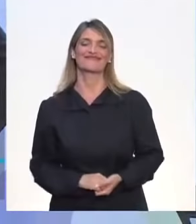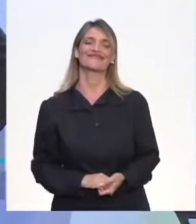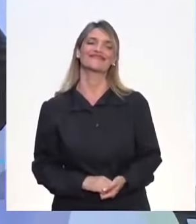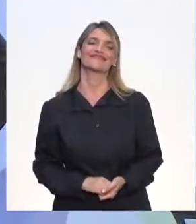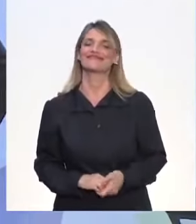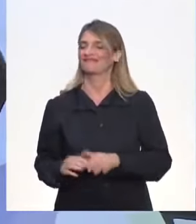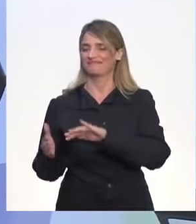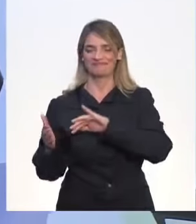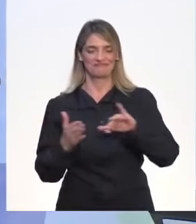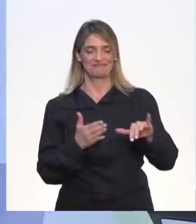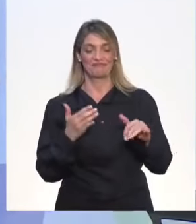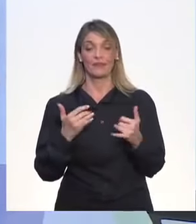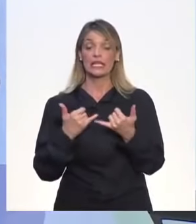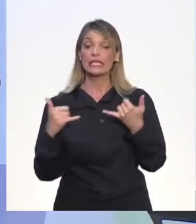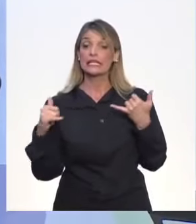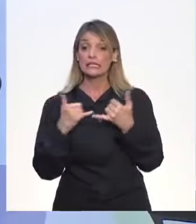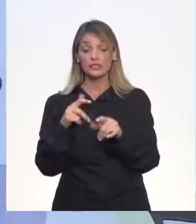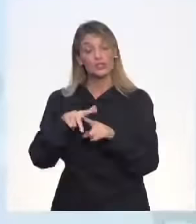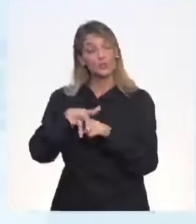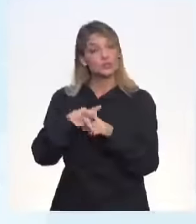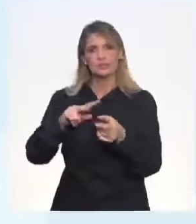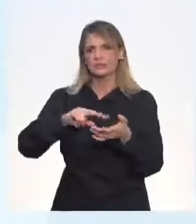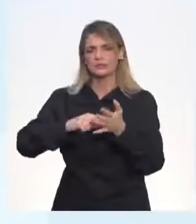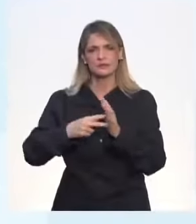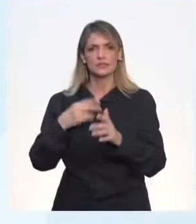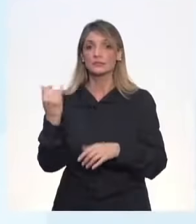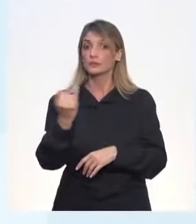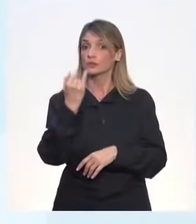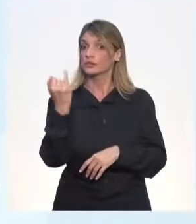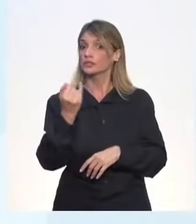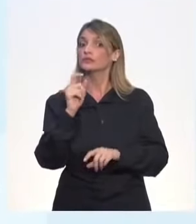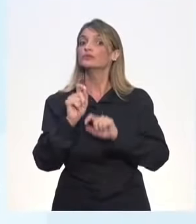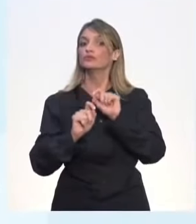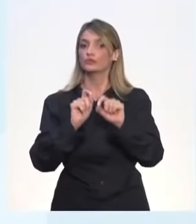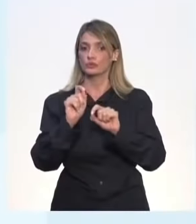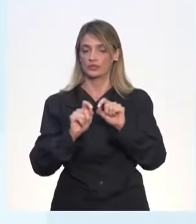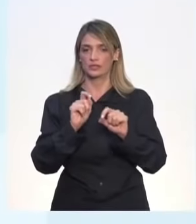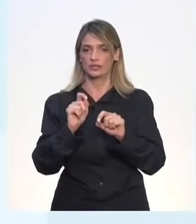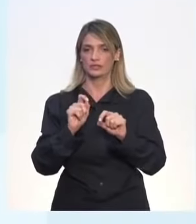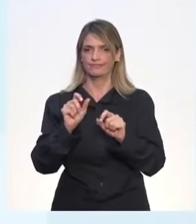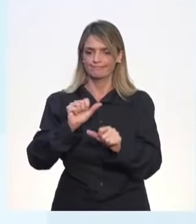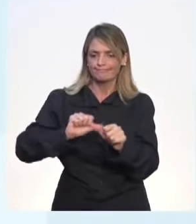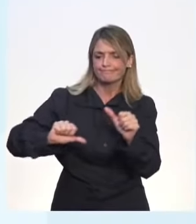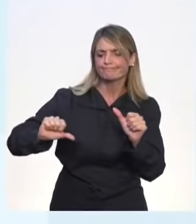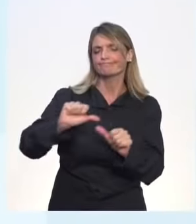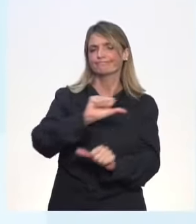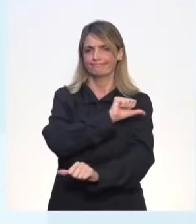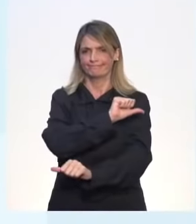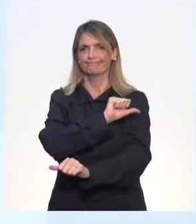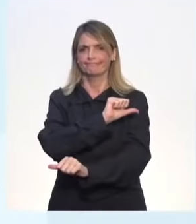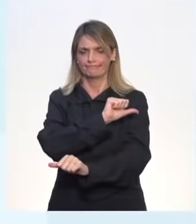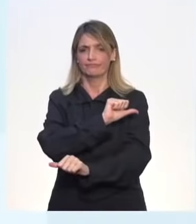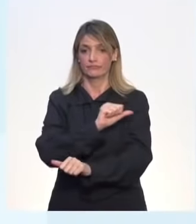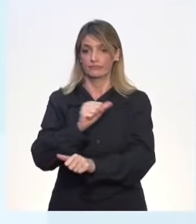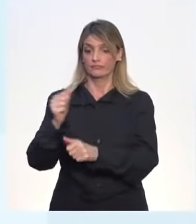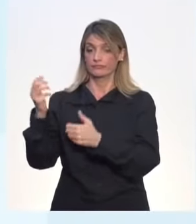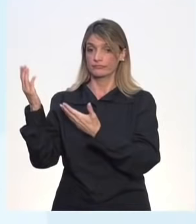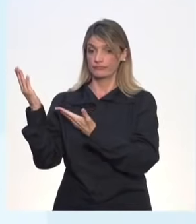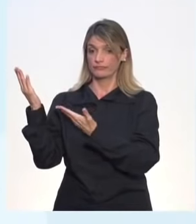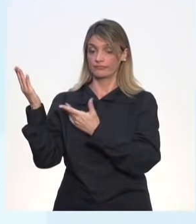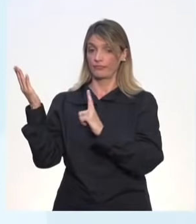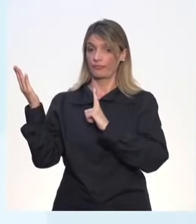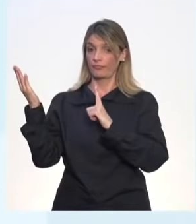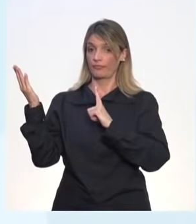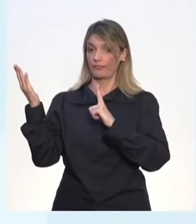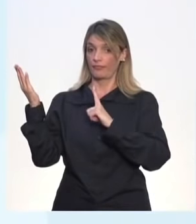a energia mecânica aí ela ela é extremamente importante pelo que eu já falei para vocês também na transformação né Então aí você tem uma figura muito